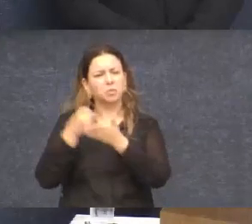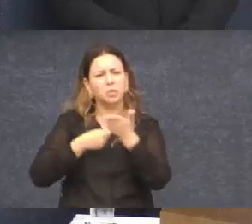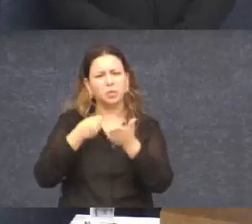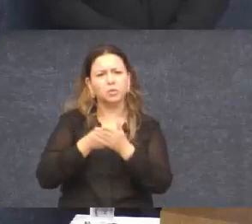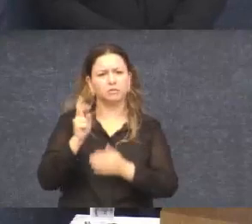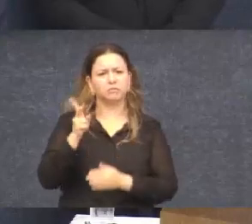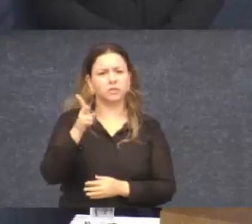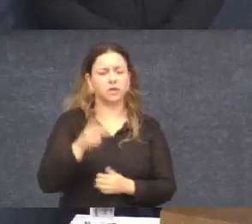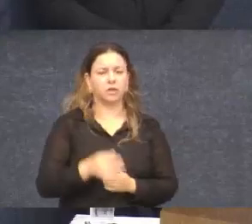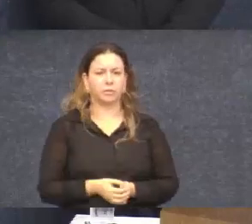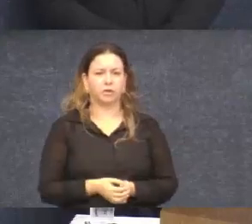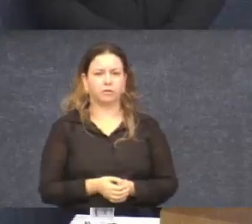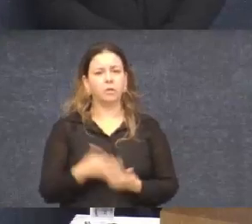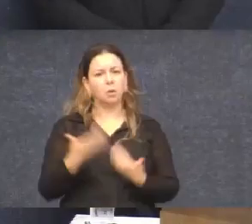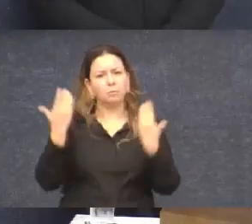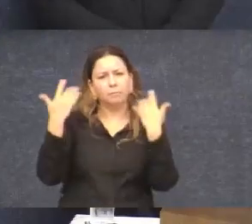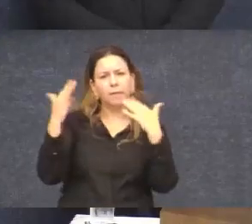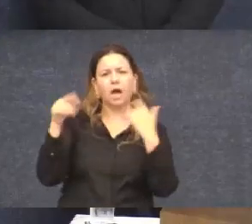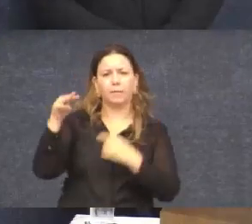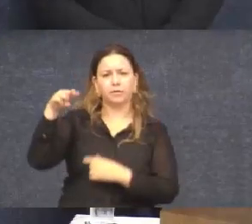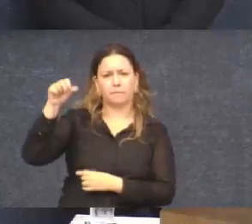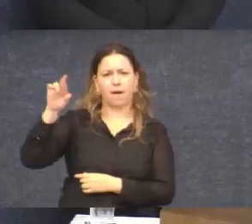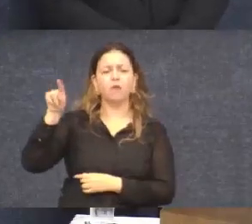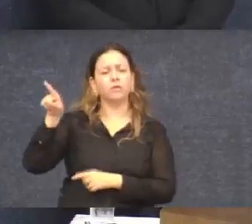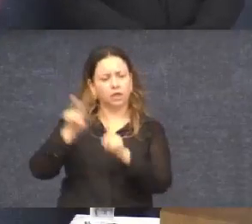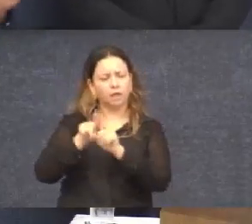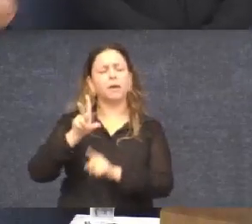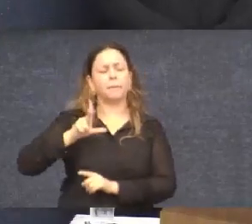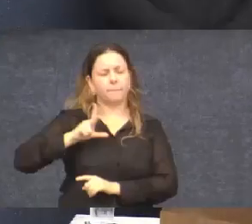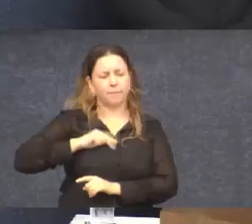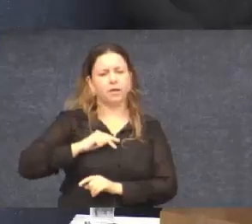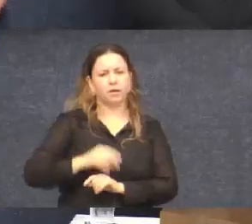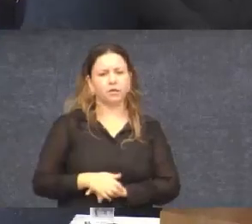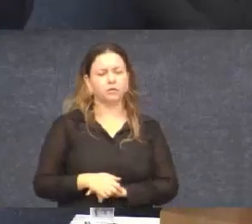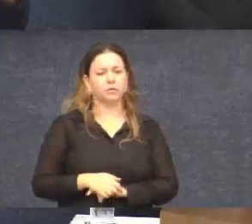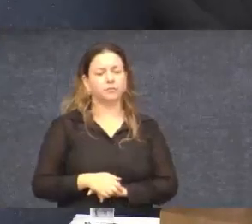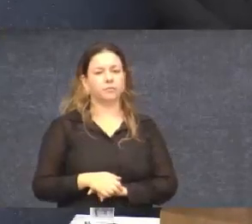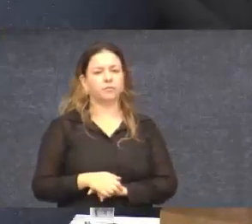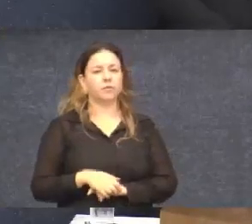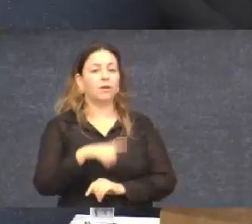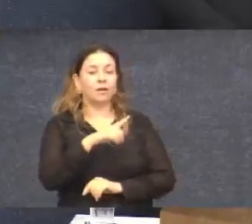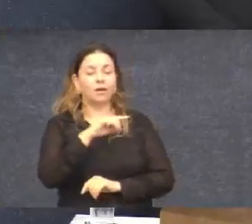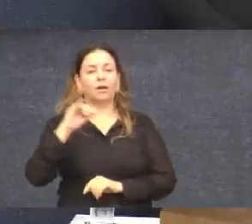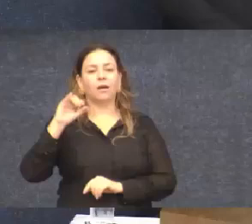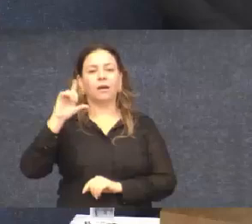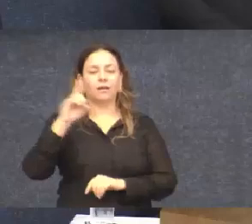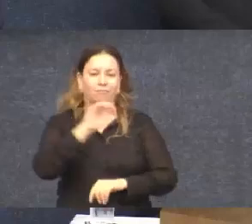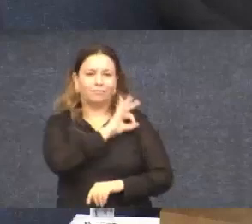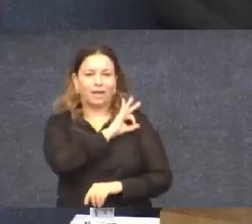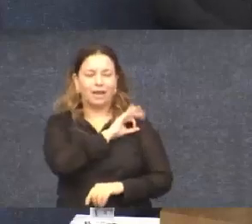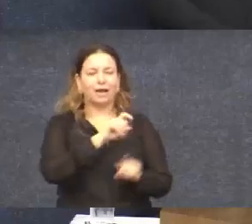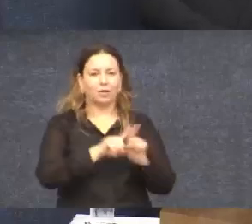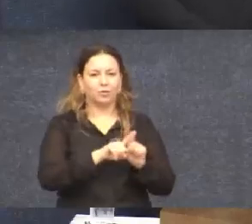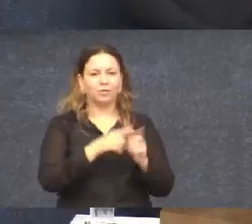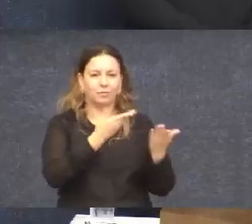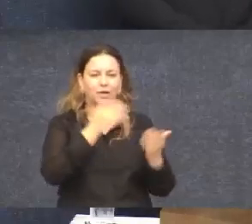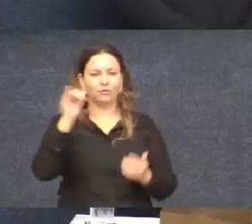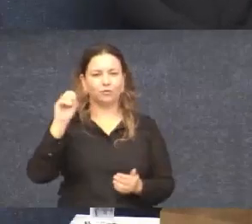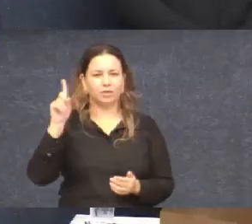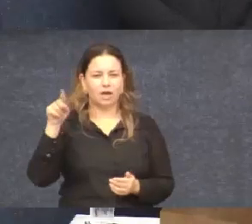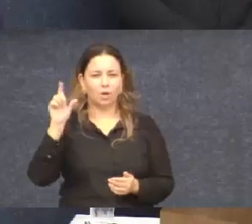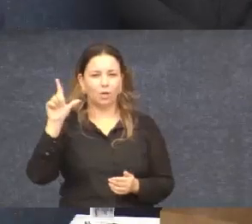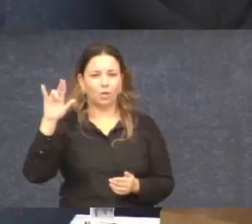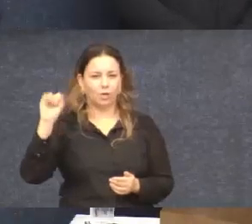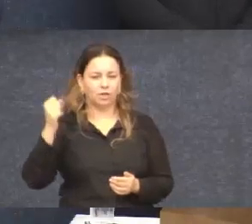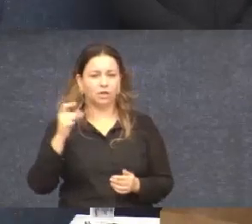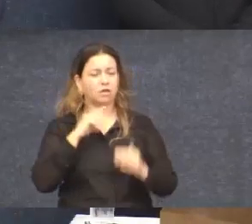E, então, parabéns, Omar, você também merece muito. Dr. Zé Luiz, delegado, é um delegado também que, acima da profissão,